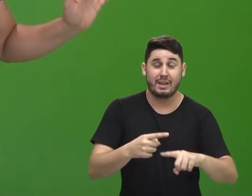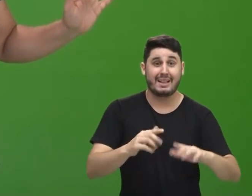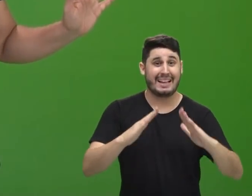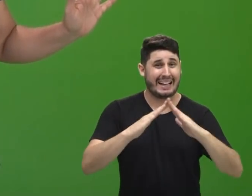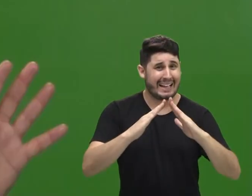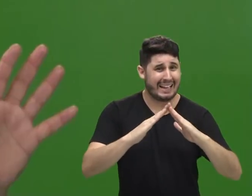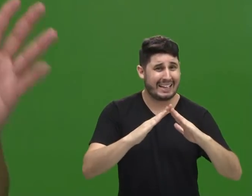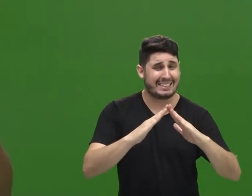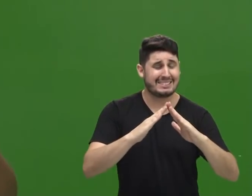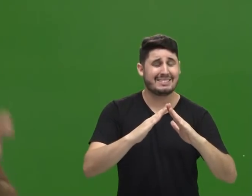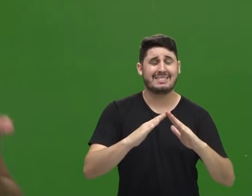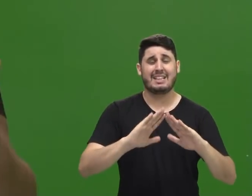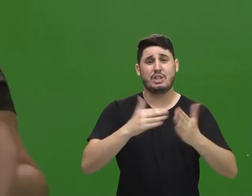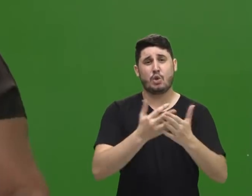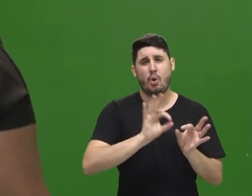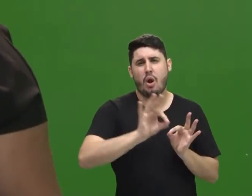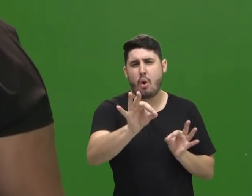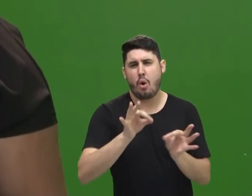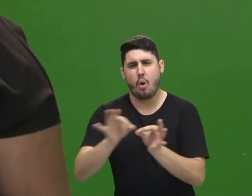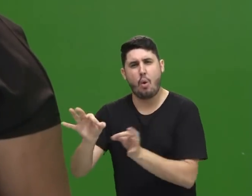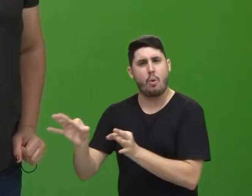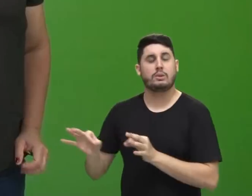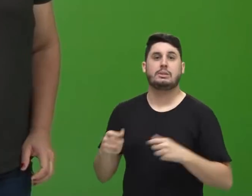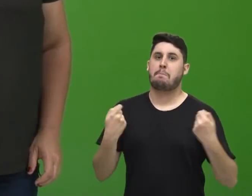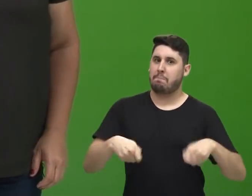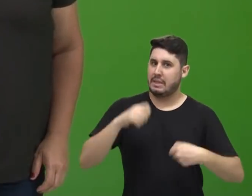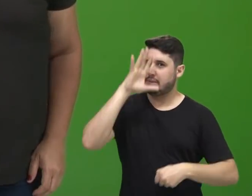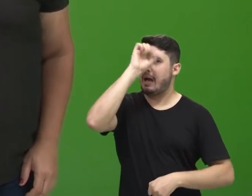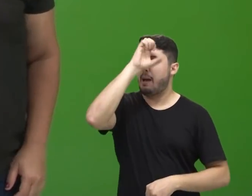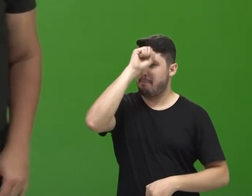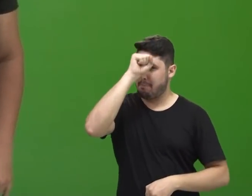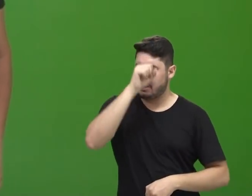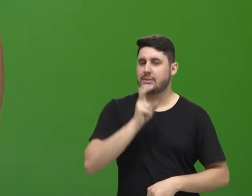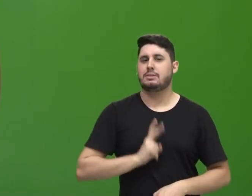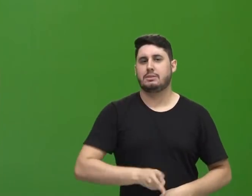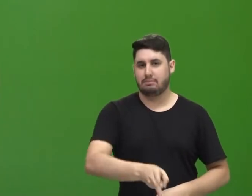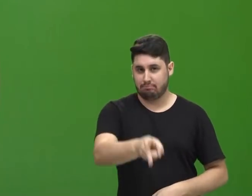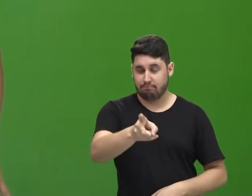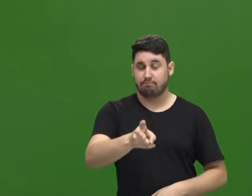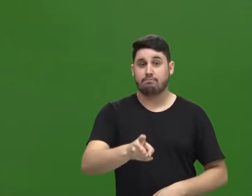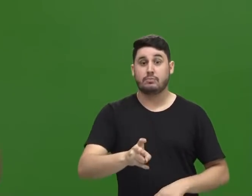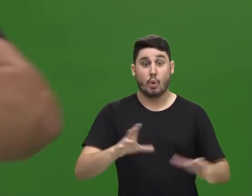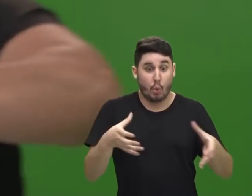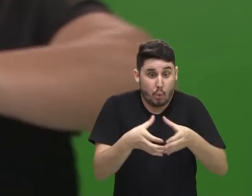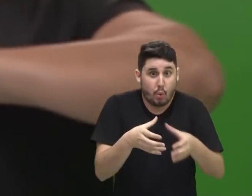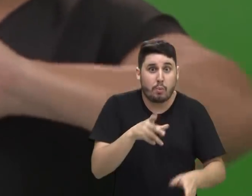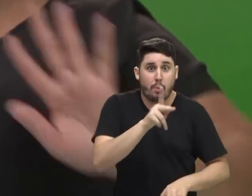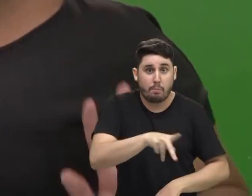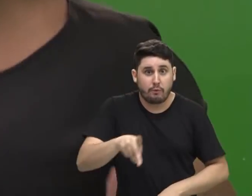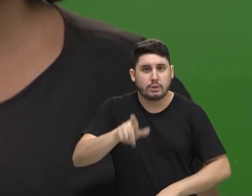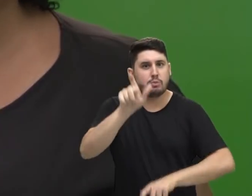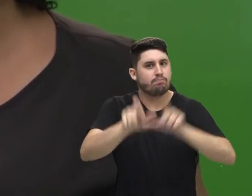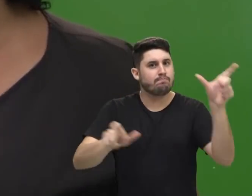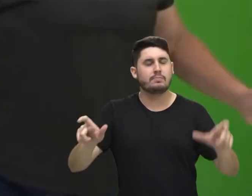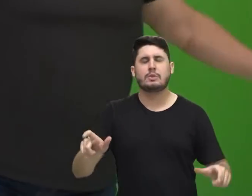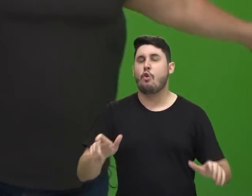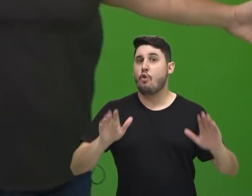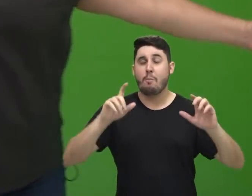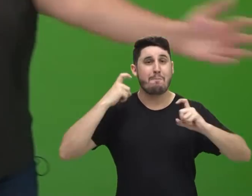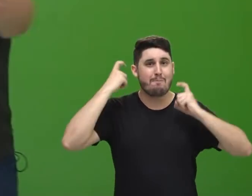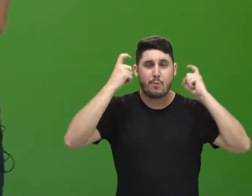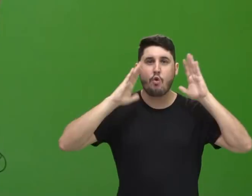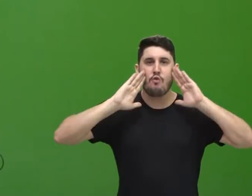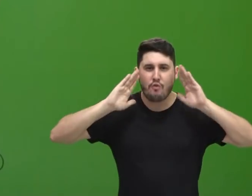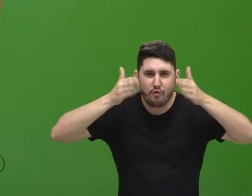da escola, precisa do aprendizado. Os professores também não pensam em outro assunto.